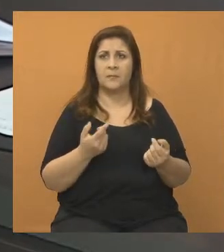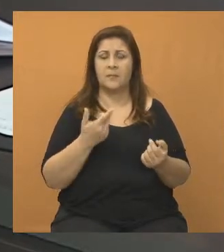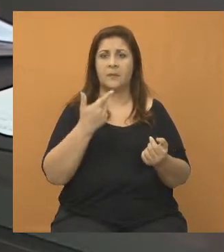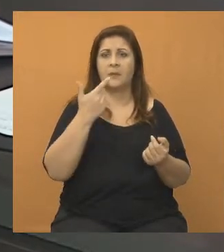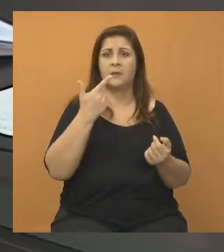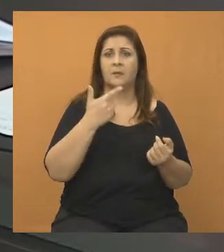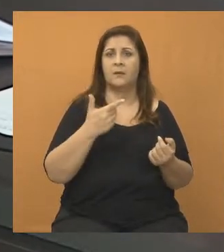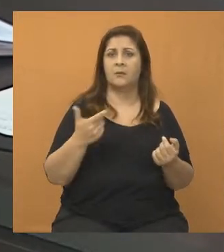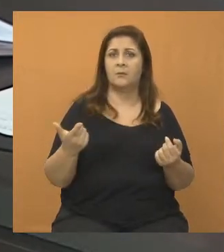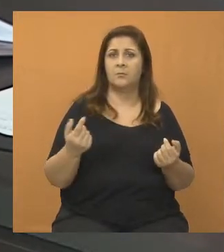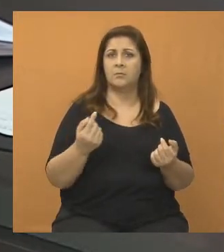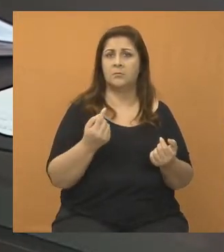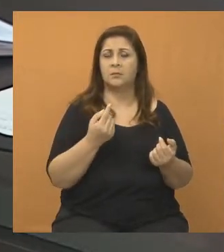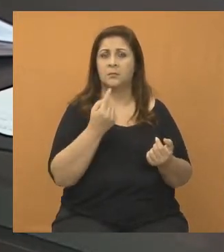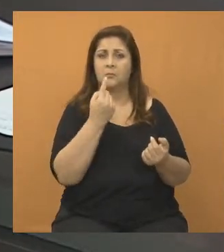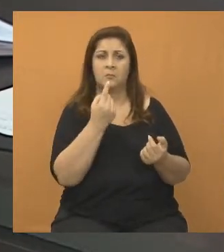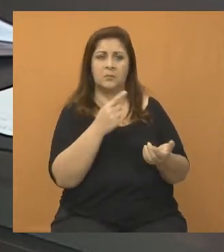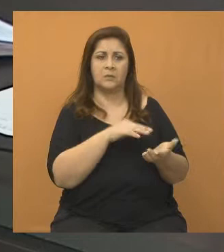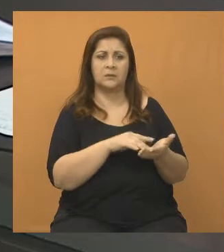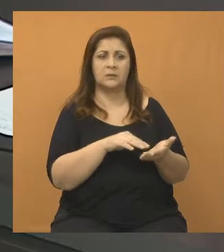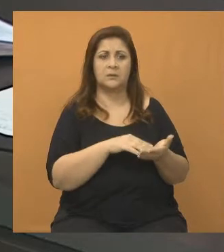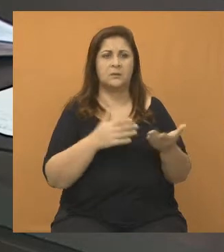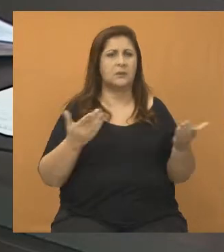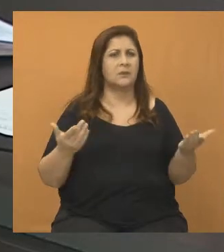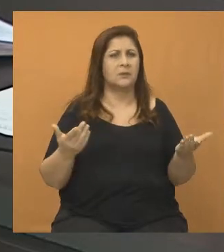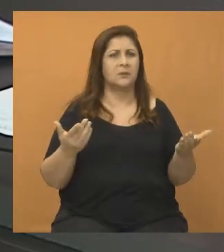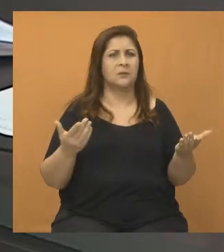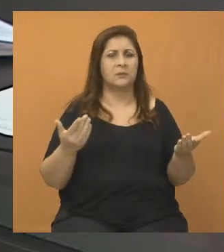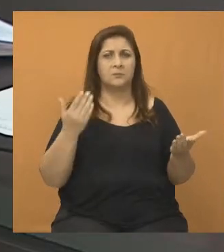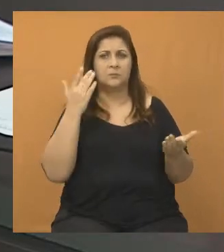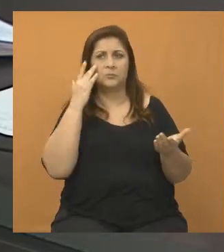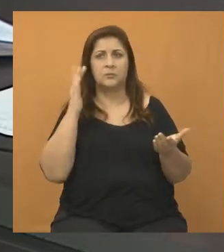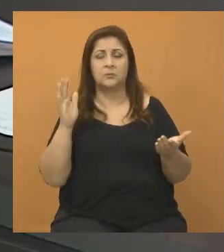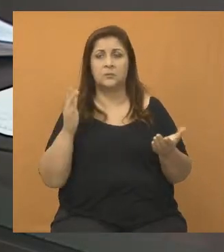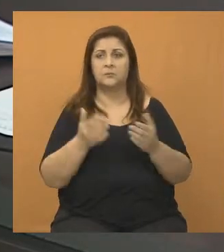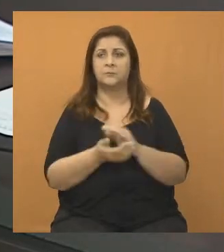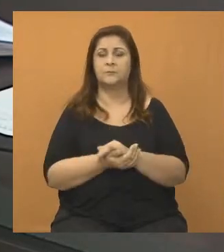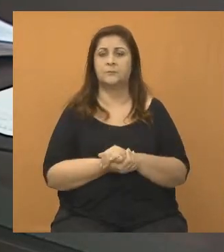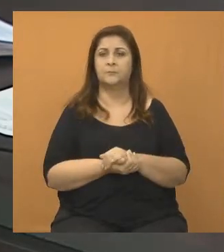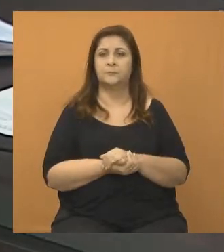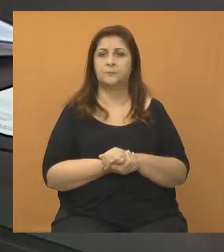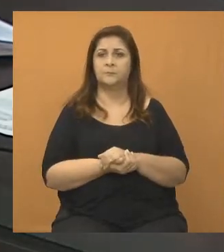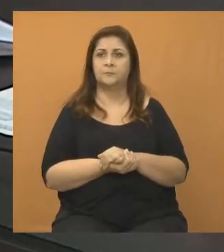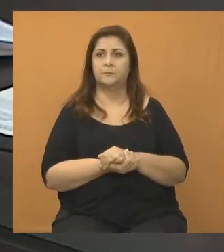em outra. Então, é só mais um esclarecimento a esse respeito.